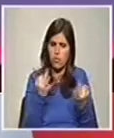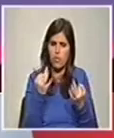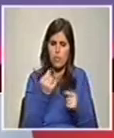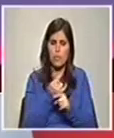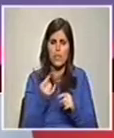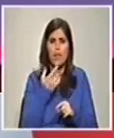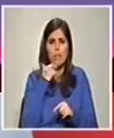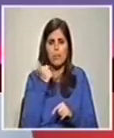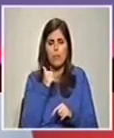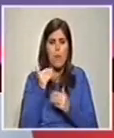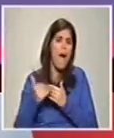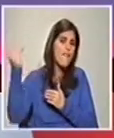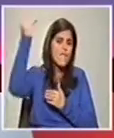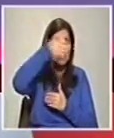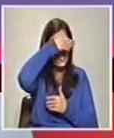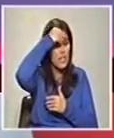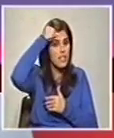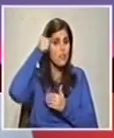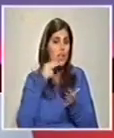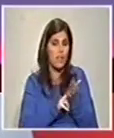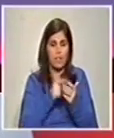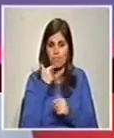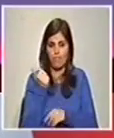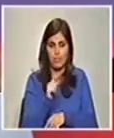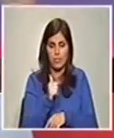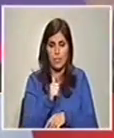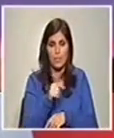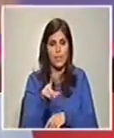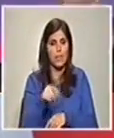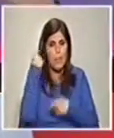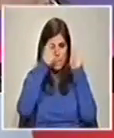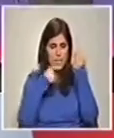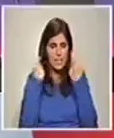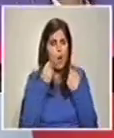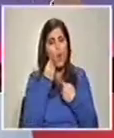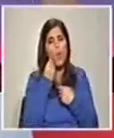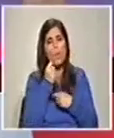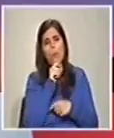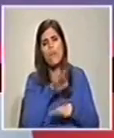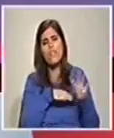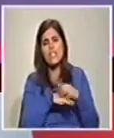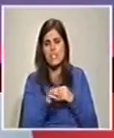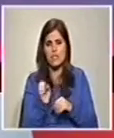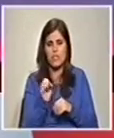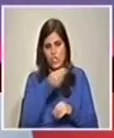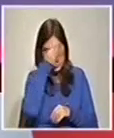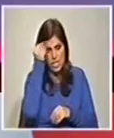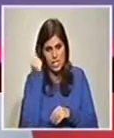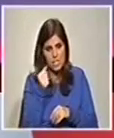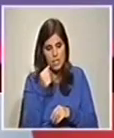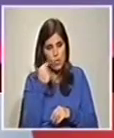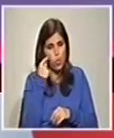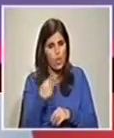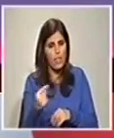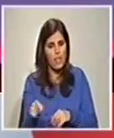não podemos estar tão à frente que nos esqueçamos da realidade e não podemos estar a pensar tanto em como é que se pode fazer que nos esqueçamos do dia-a-dia,